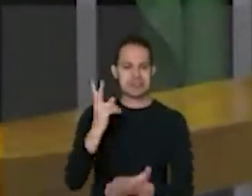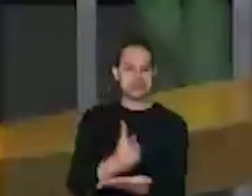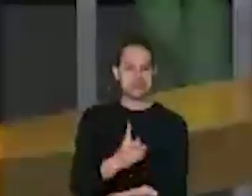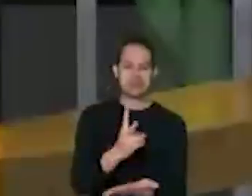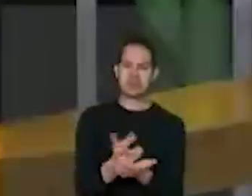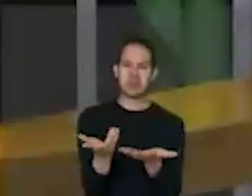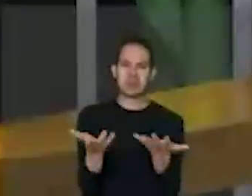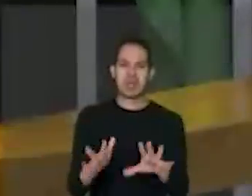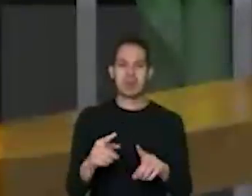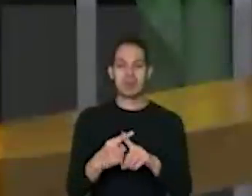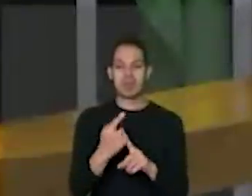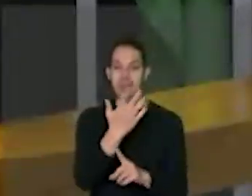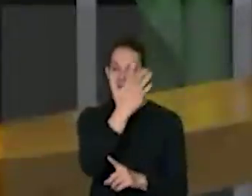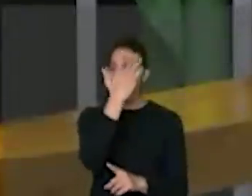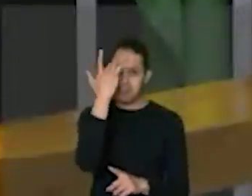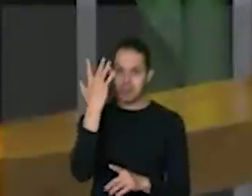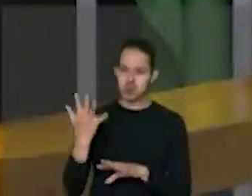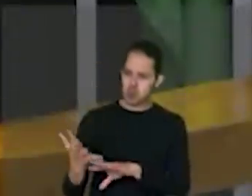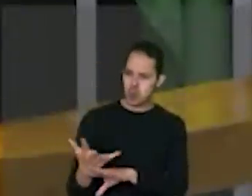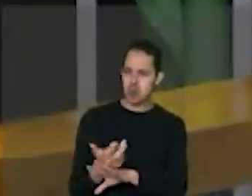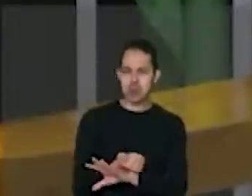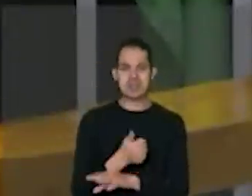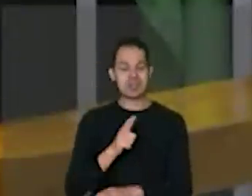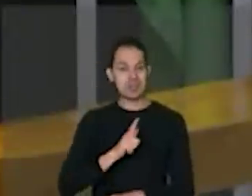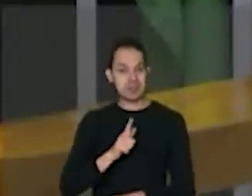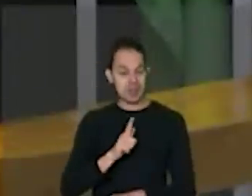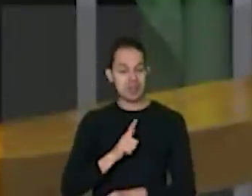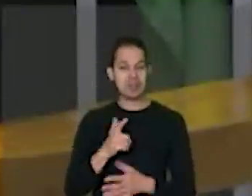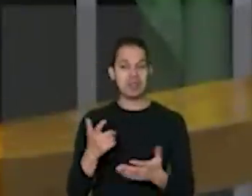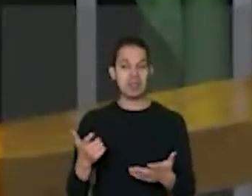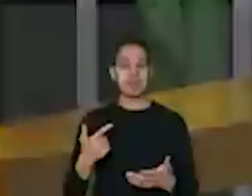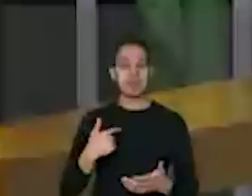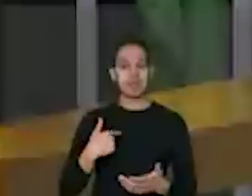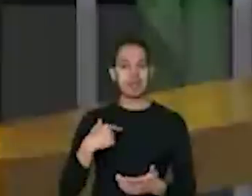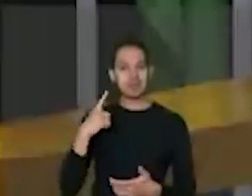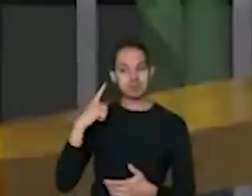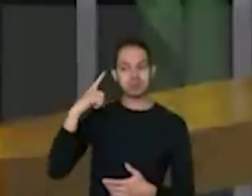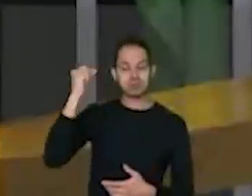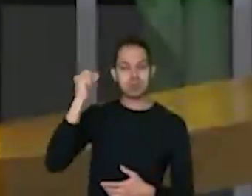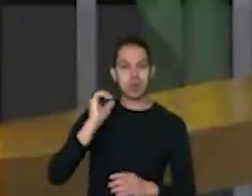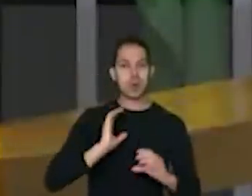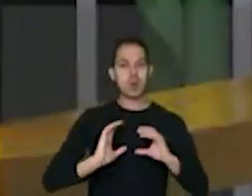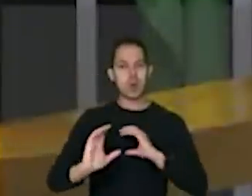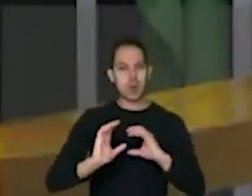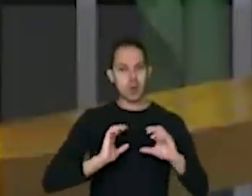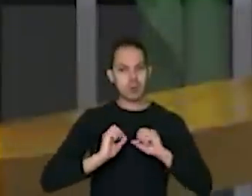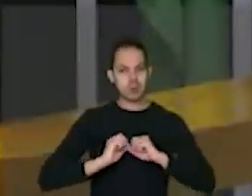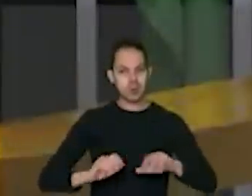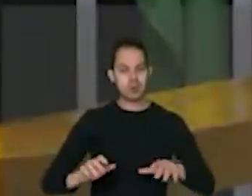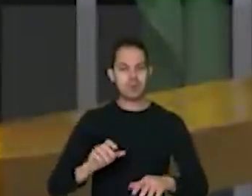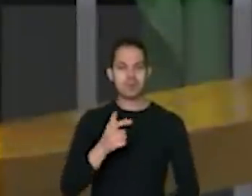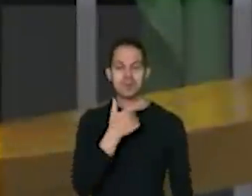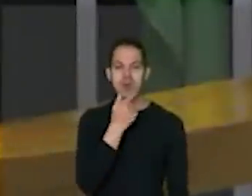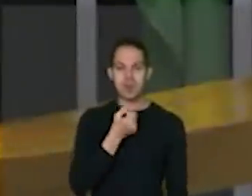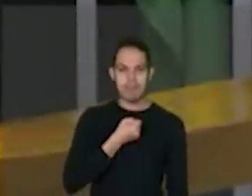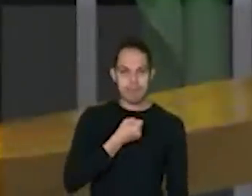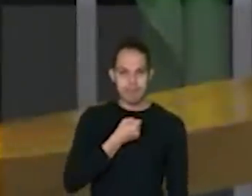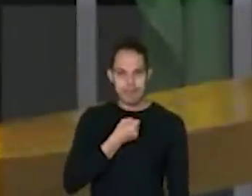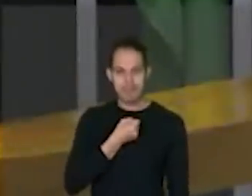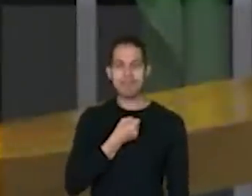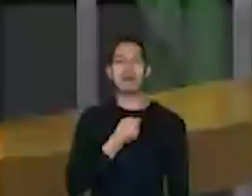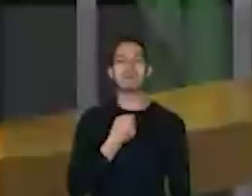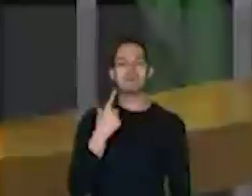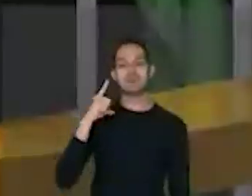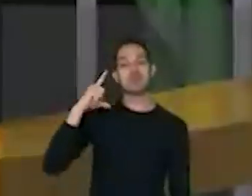porque tem pessoas capacitados para isso eu fui levantado para ser um comunicador e preparado pelo Silvio Santos e outros comunicadores